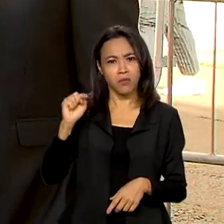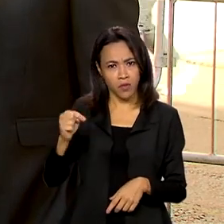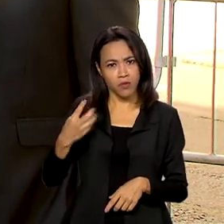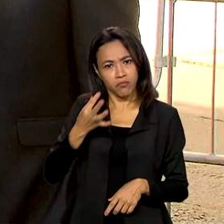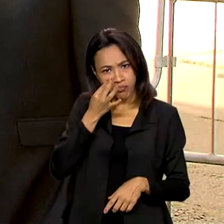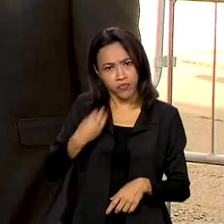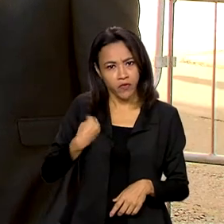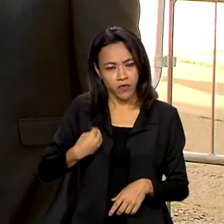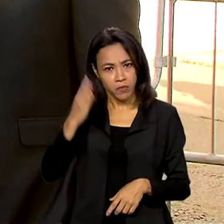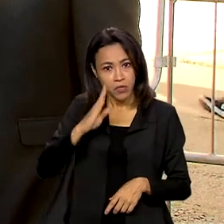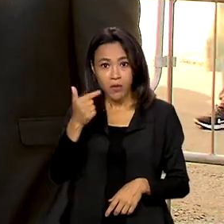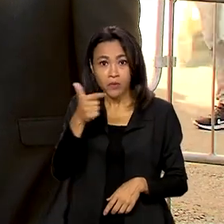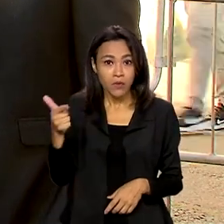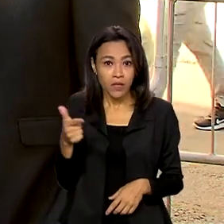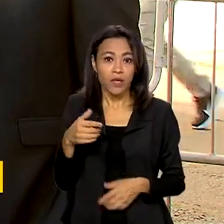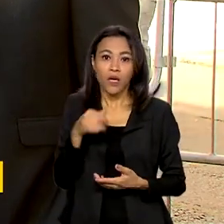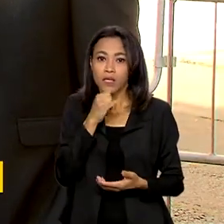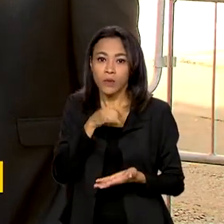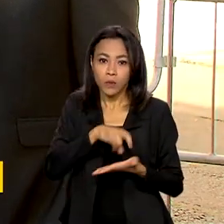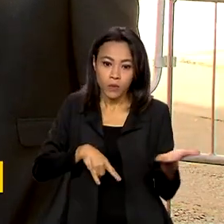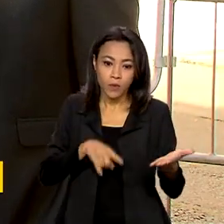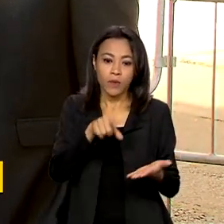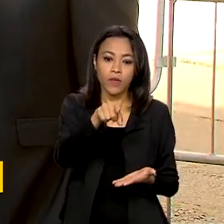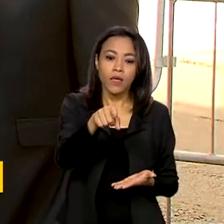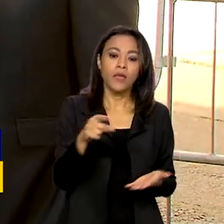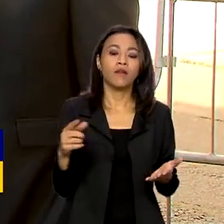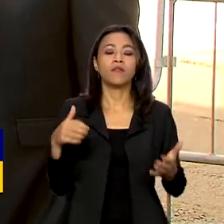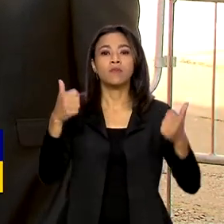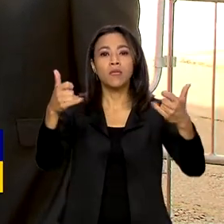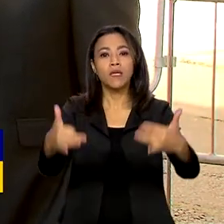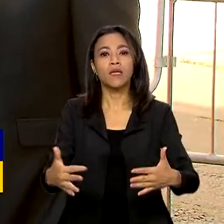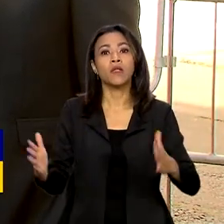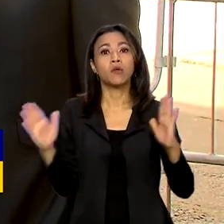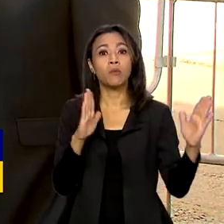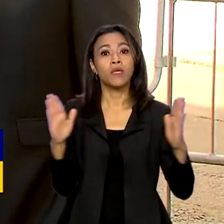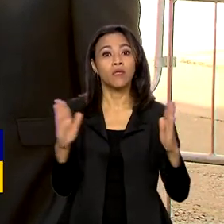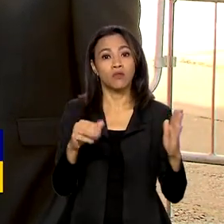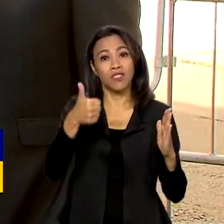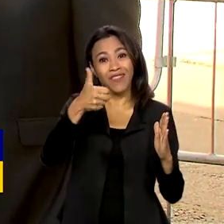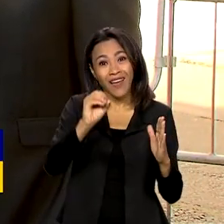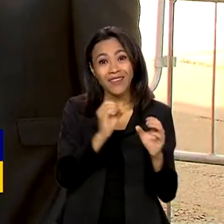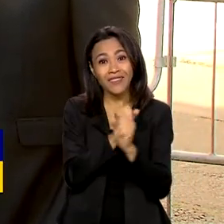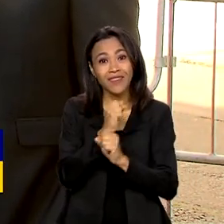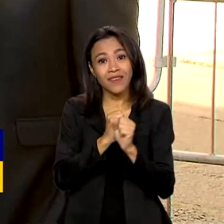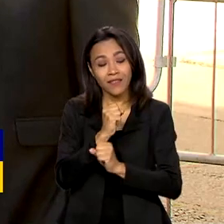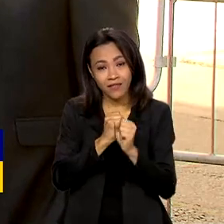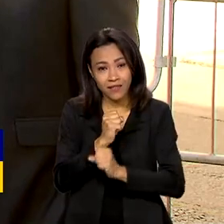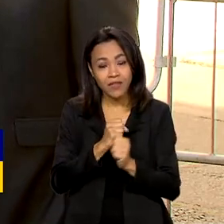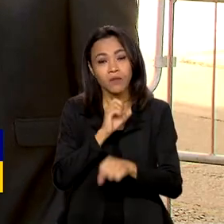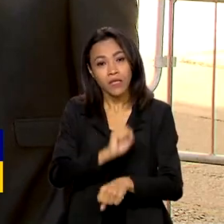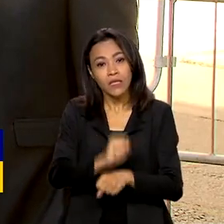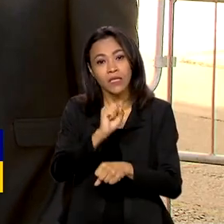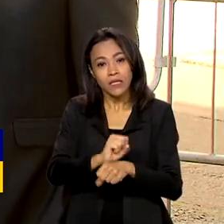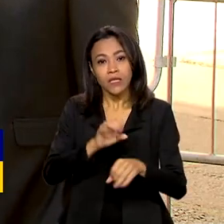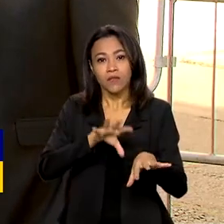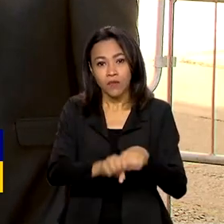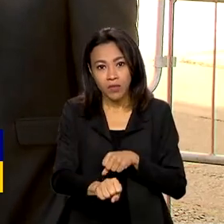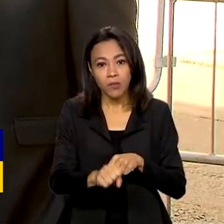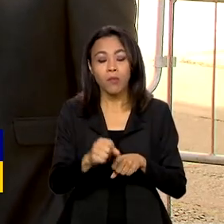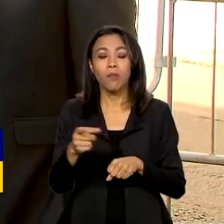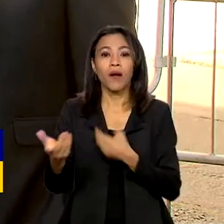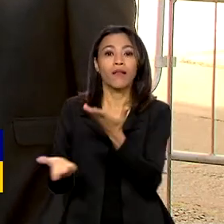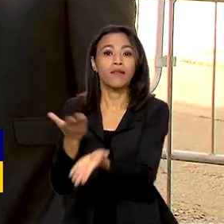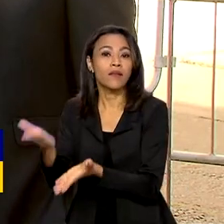mil médicos de família e comunidade no prazo de 10 anos para poder atender a demanda tanto do setor público quanto do setor privado